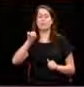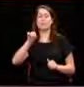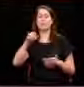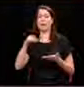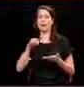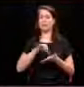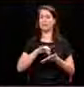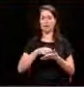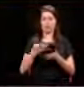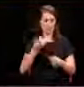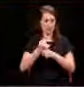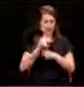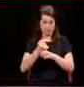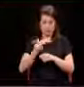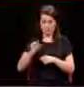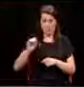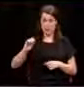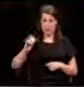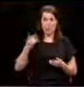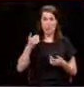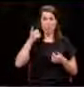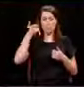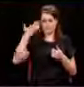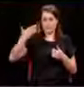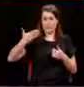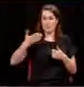sua ação para as pessoas.